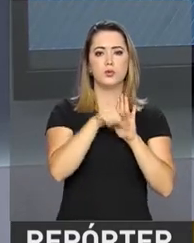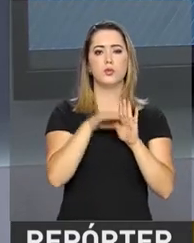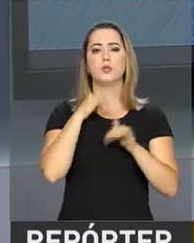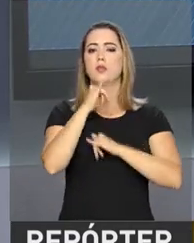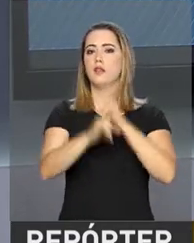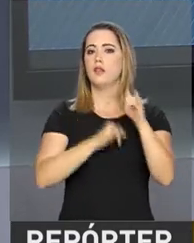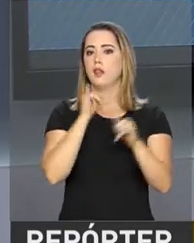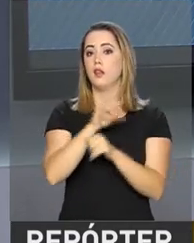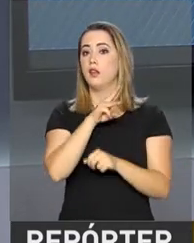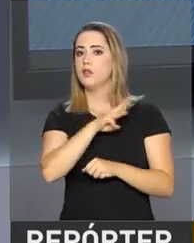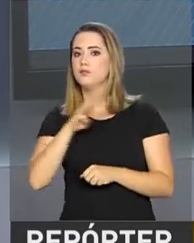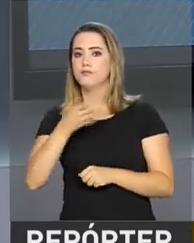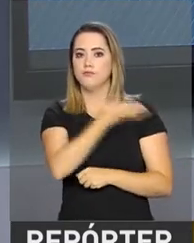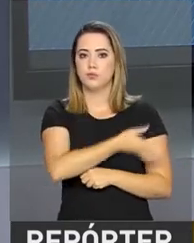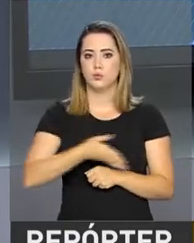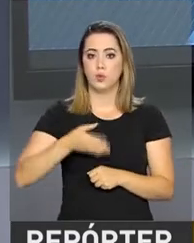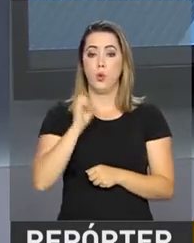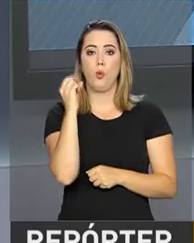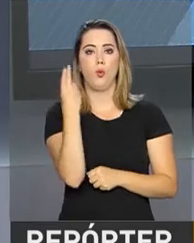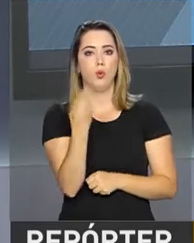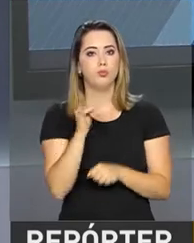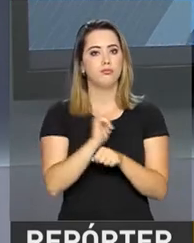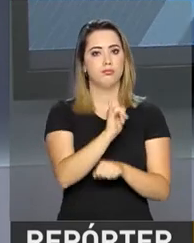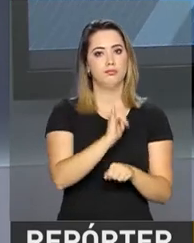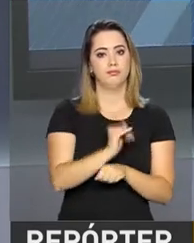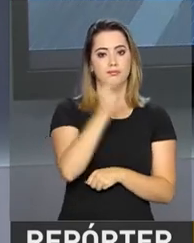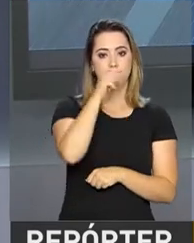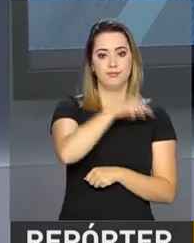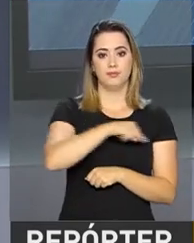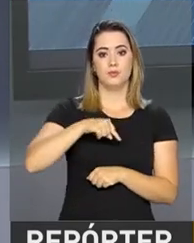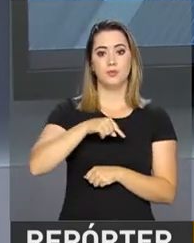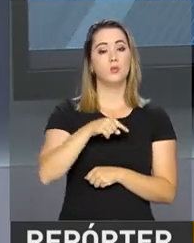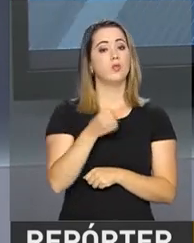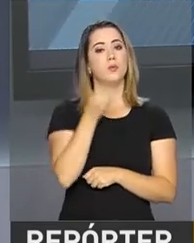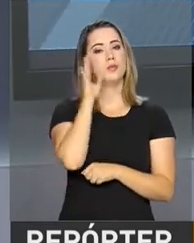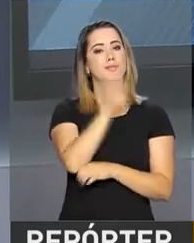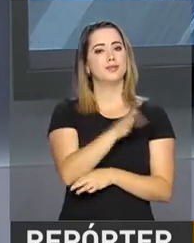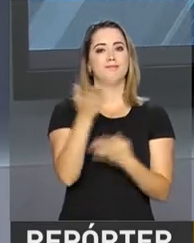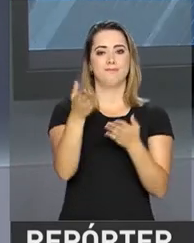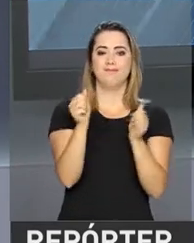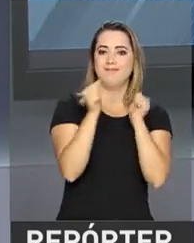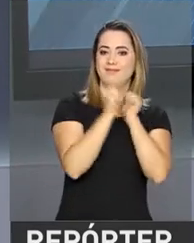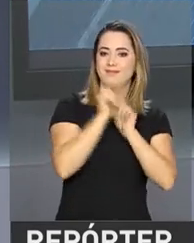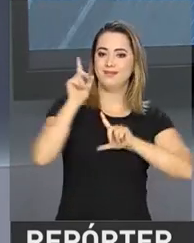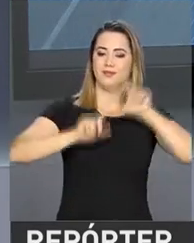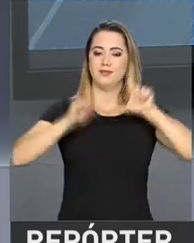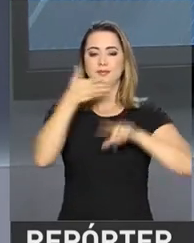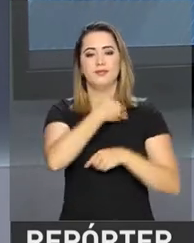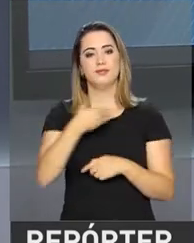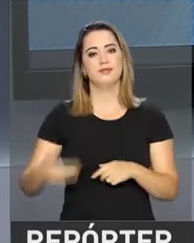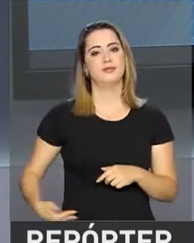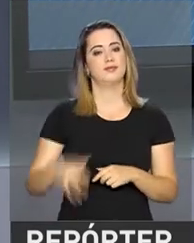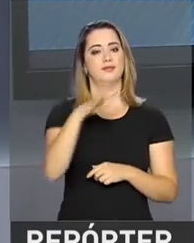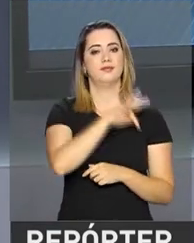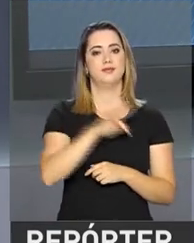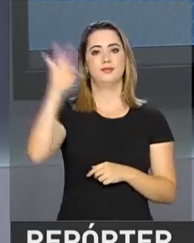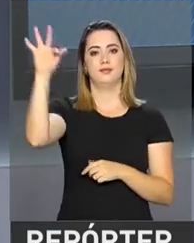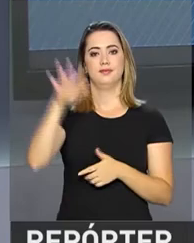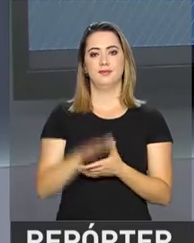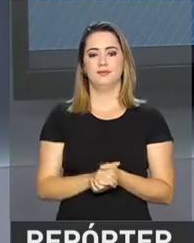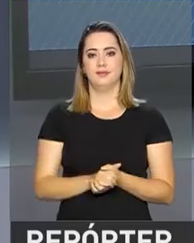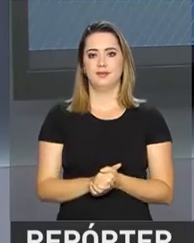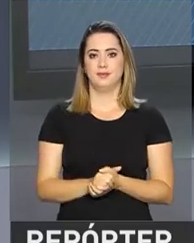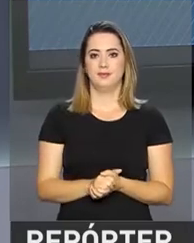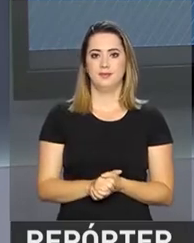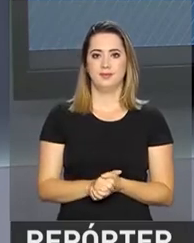no site npr o nosso canal no youtube uma boa tarde pra você e continue com a gente na nbr a tv do governo